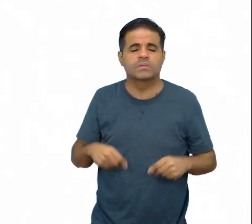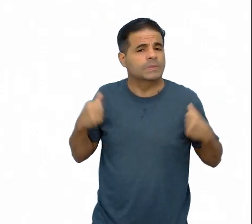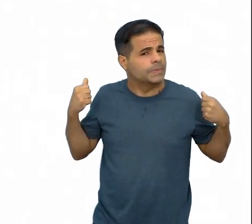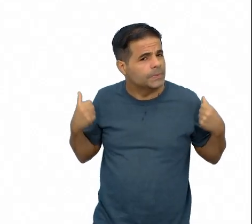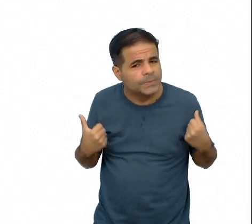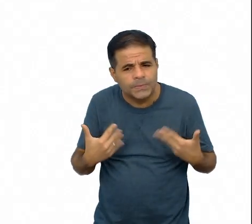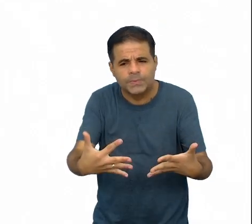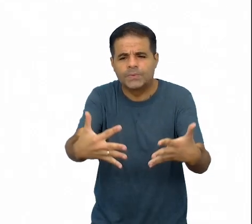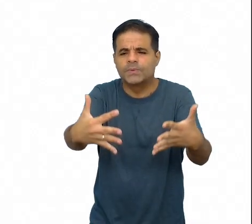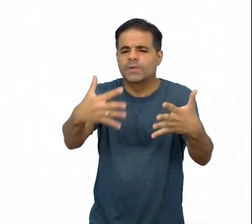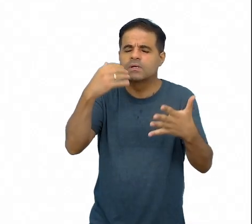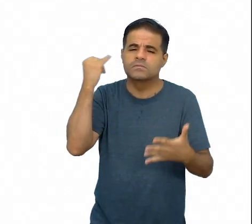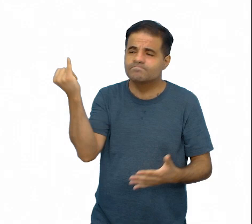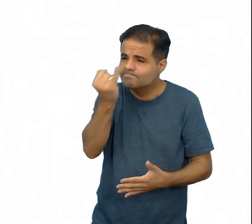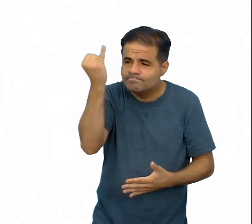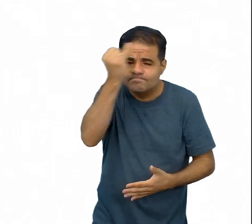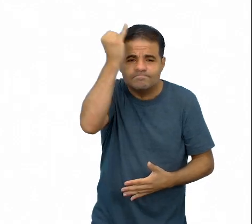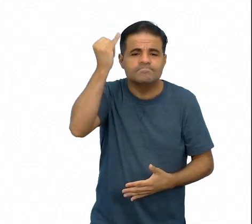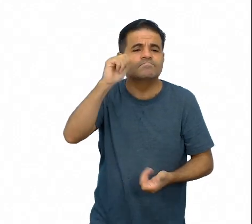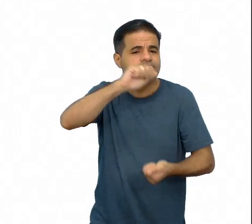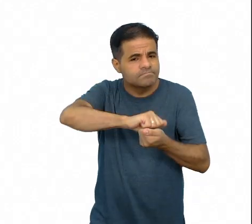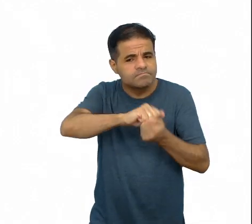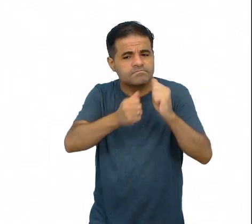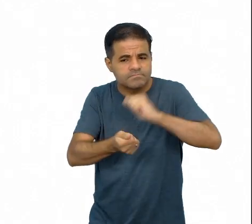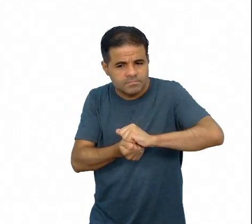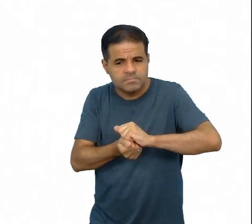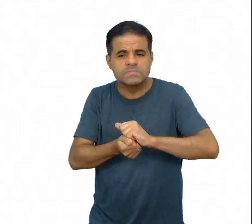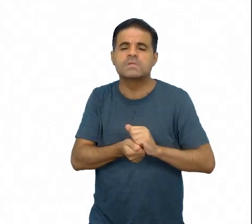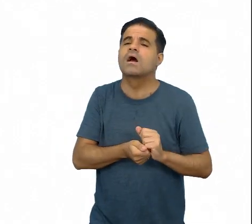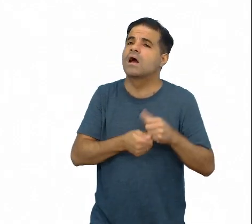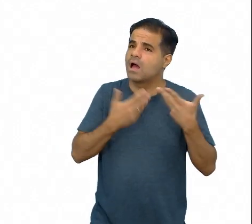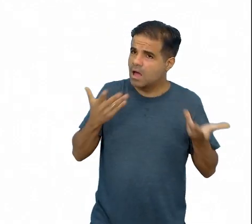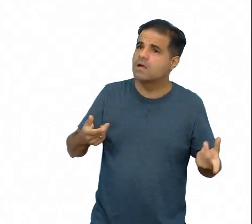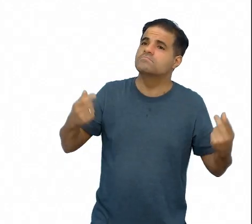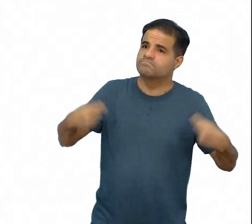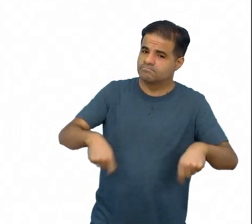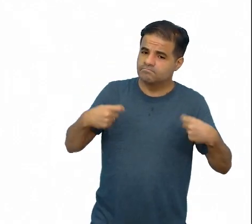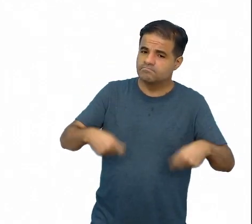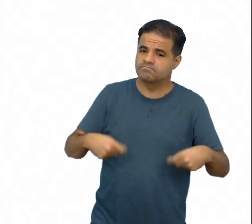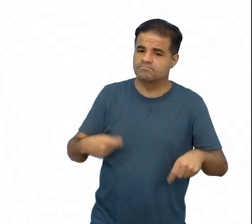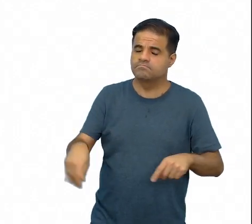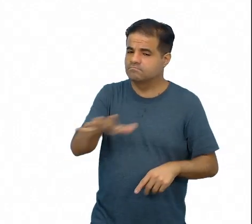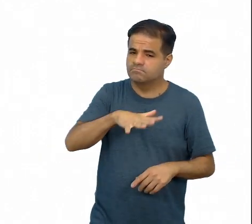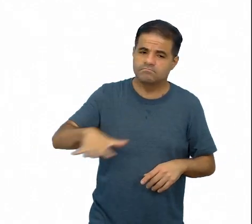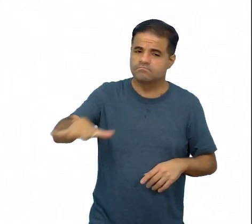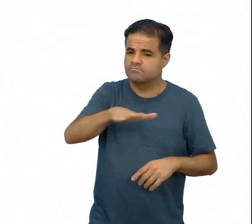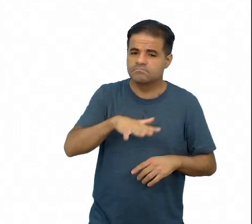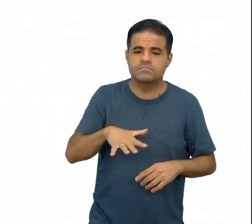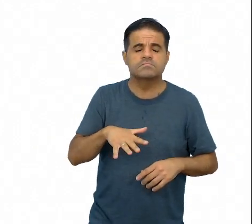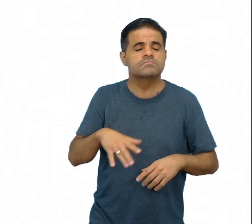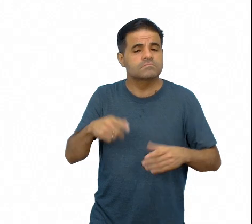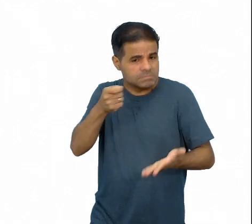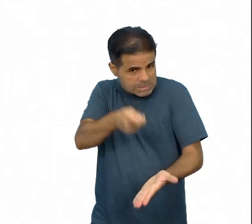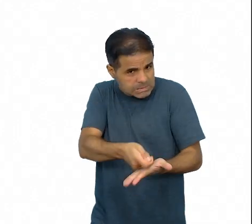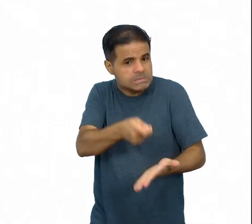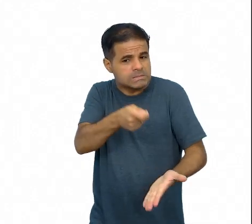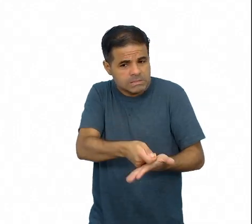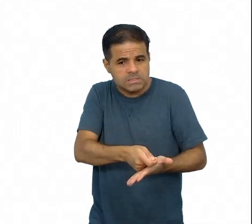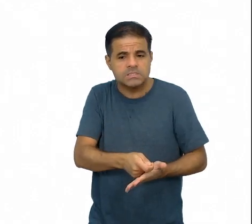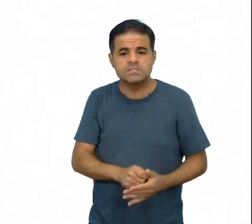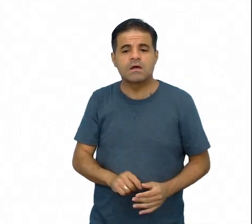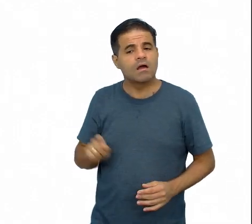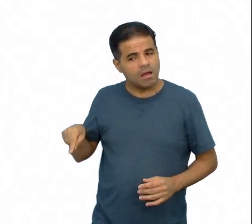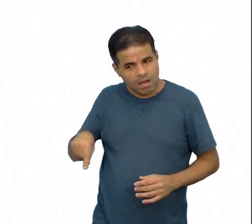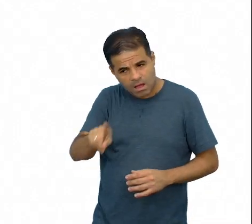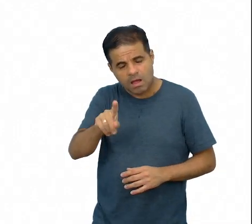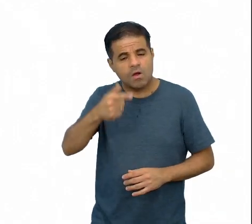quanto válido foi, e as adequações talvez necessárias que sejam exigidas ali